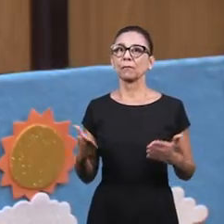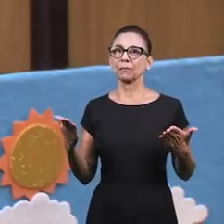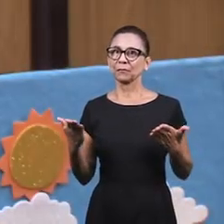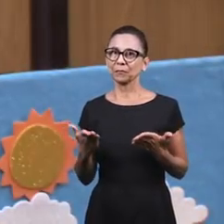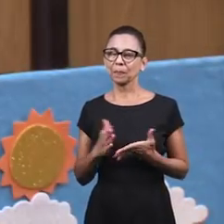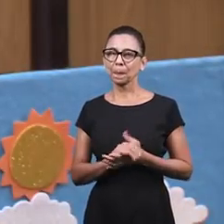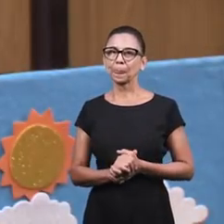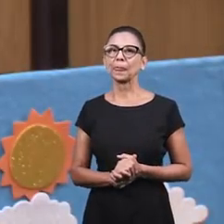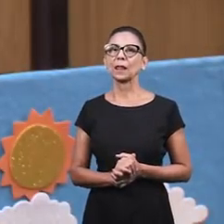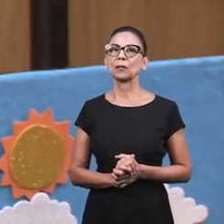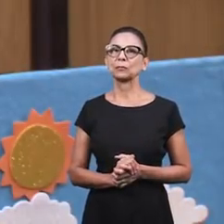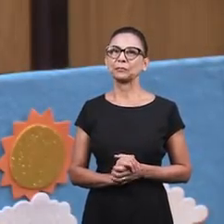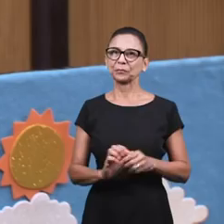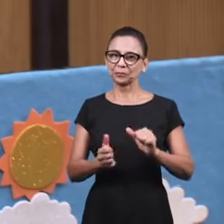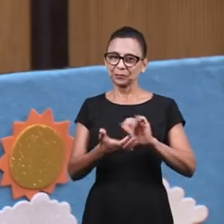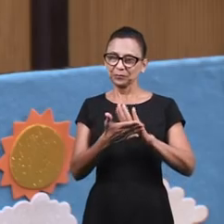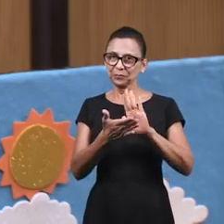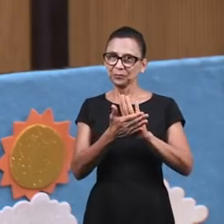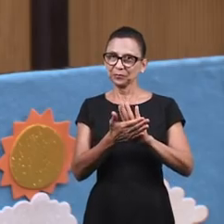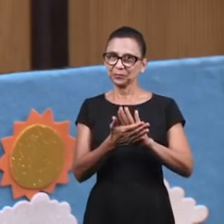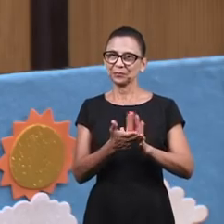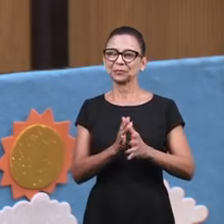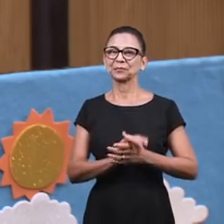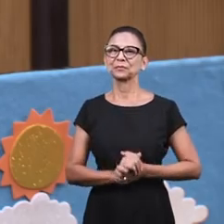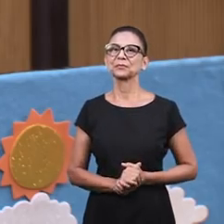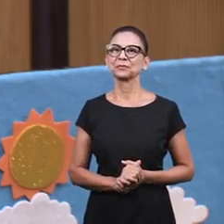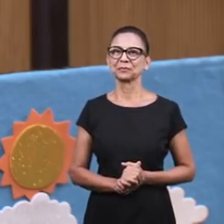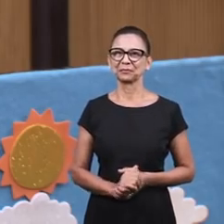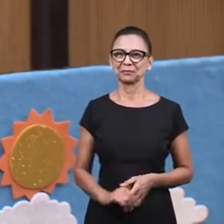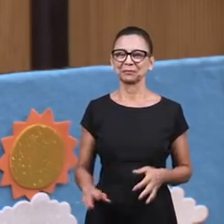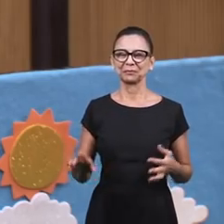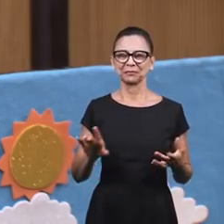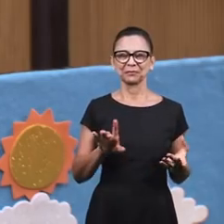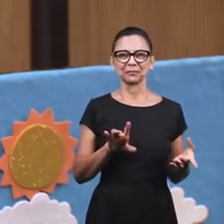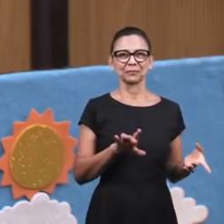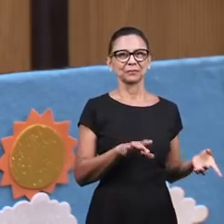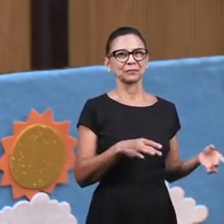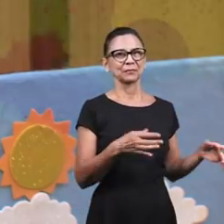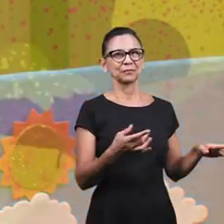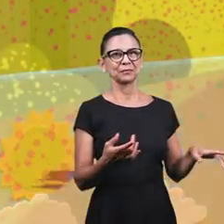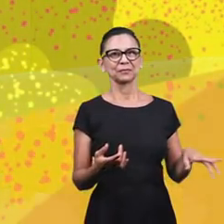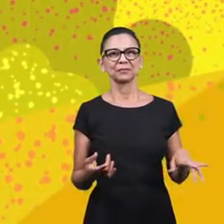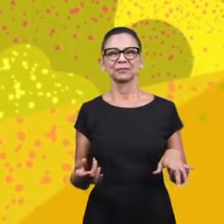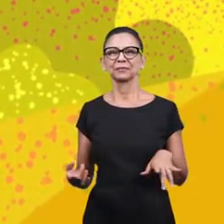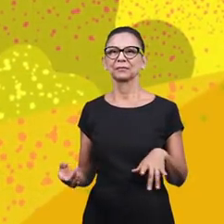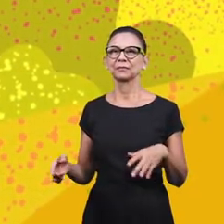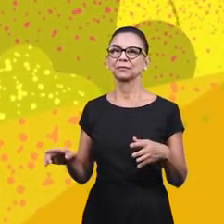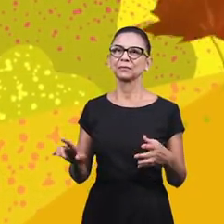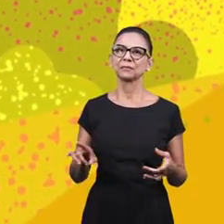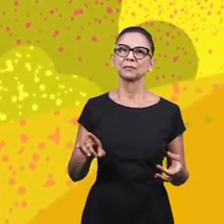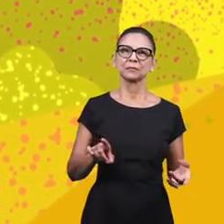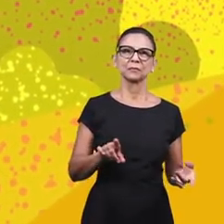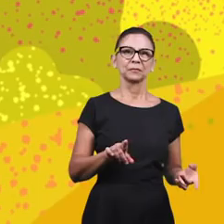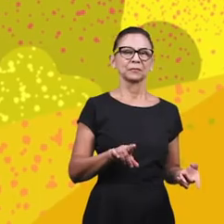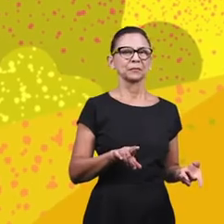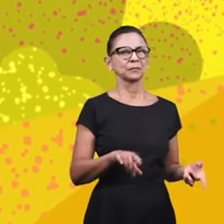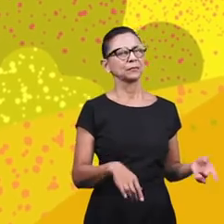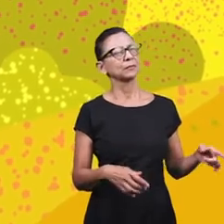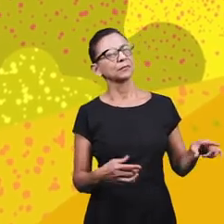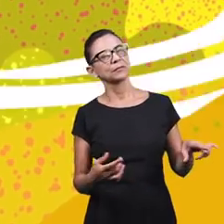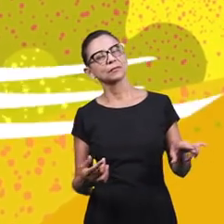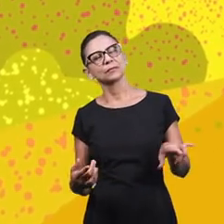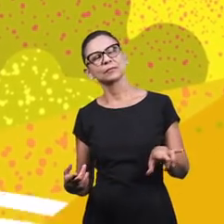agora nós vamos cantar mais um hino como uma folha ao vento E